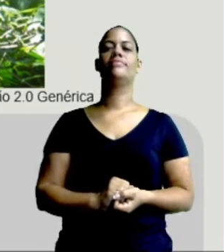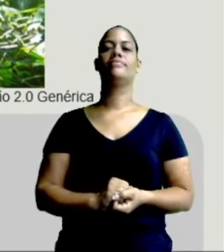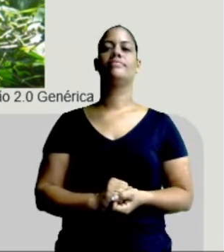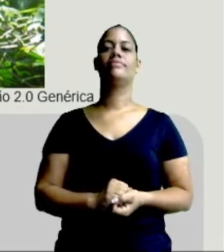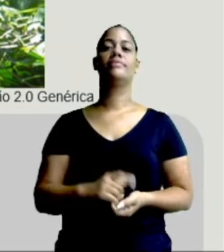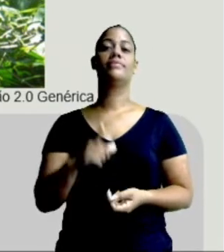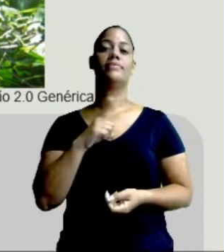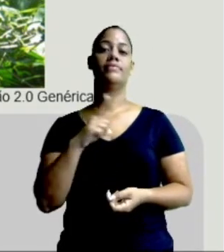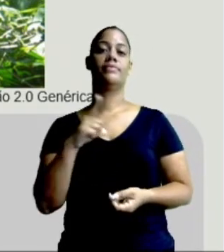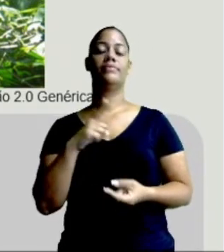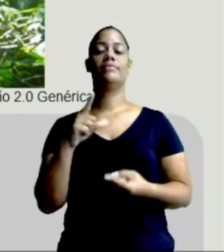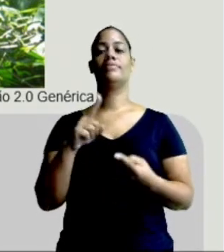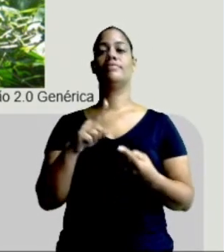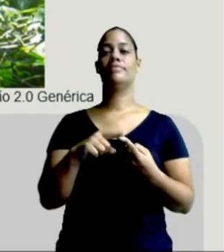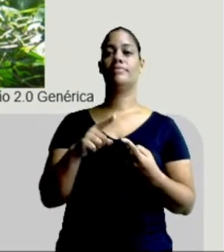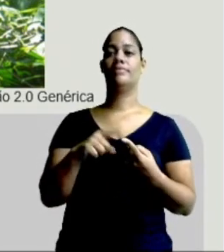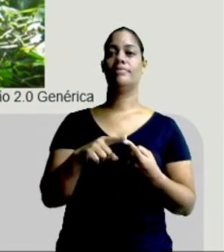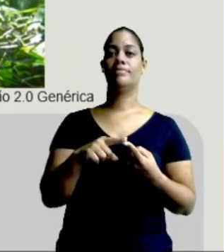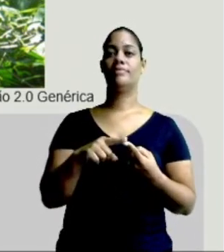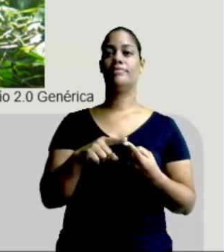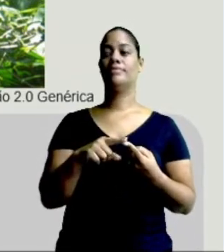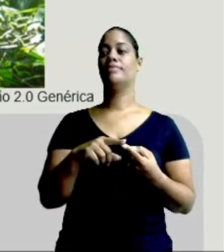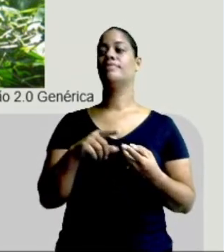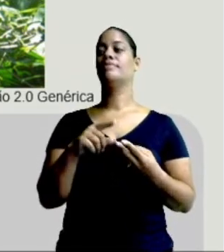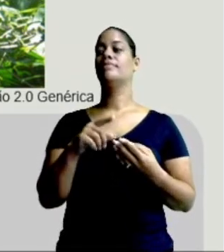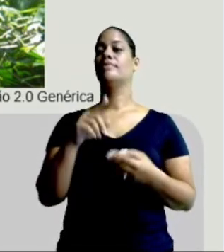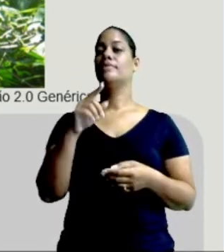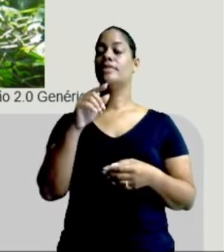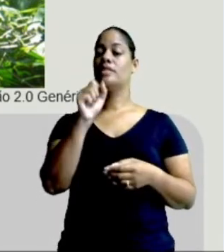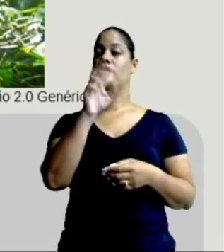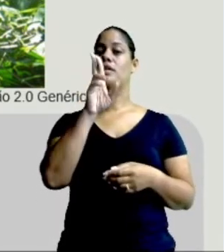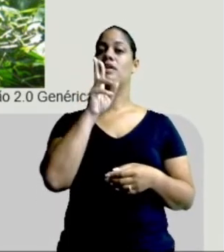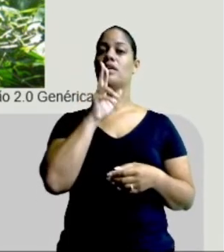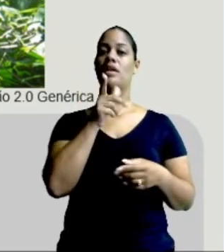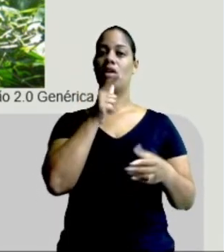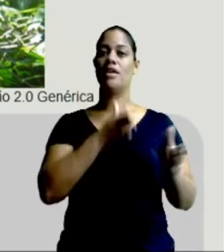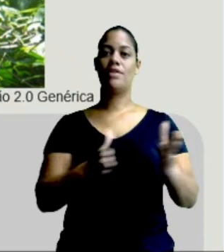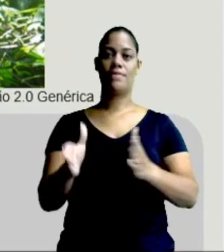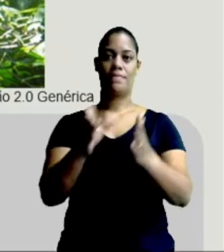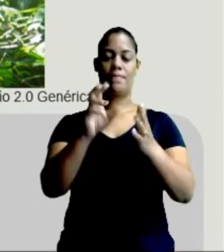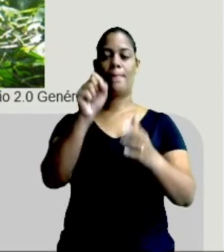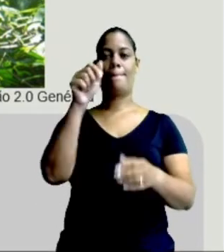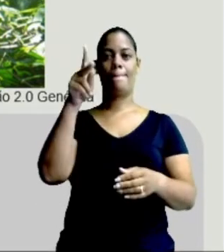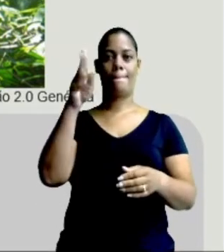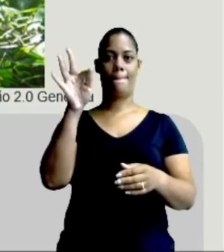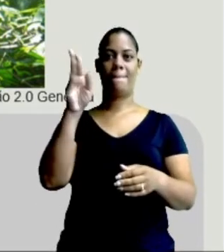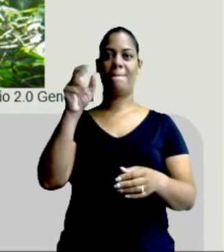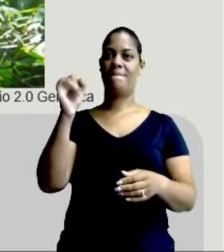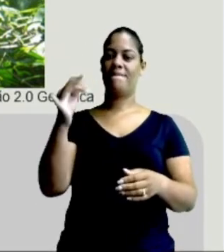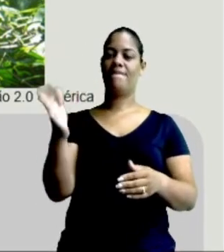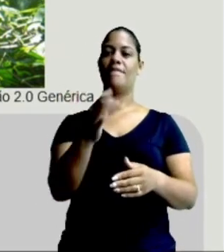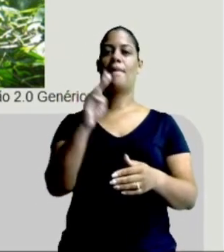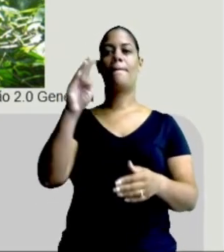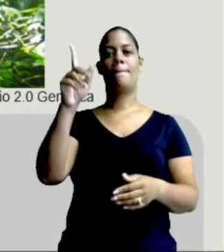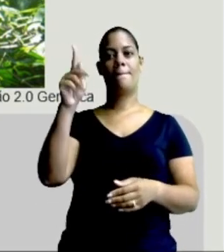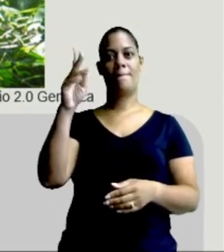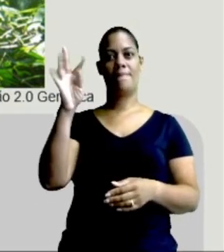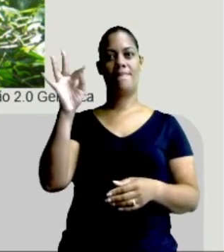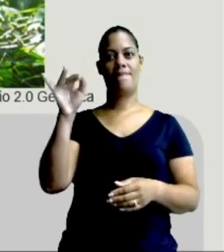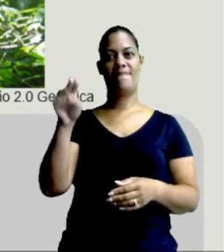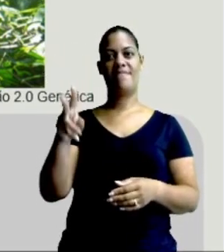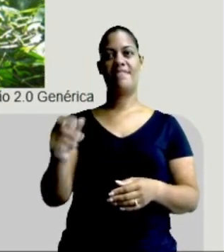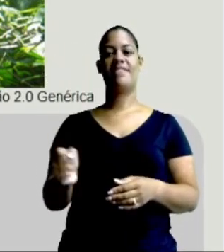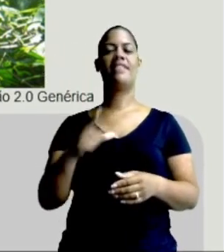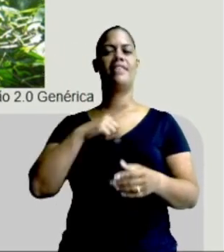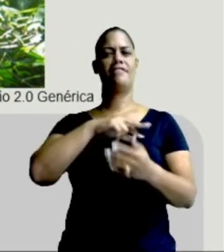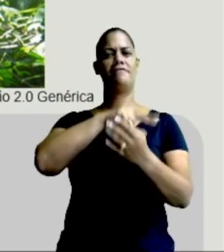águas. Eu vou ter o rio Tocantins, do Araguaia, o rio São Francisco e o rio Platina, o que favorece a manutenção de